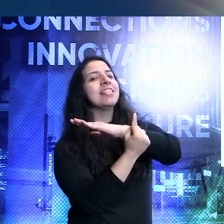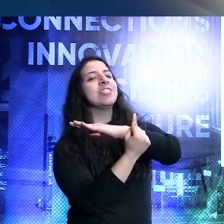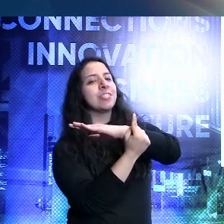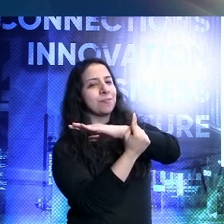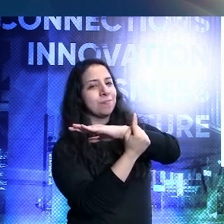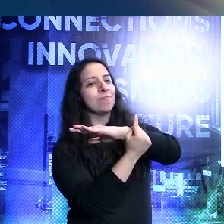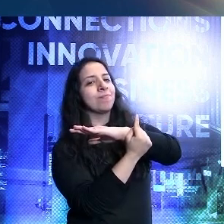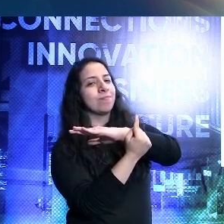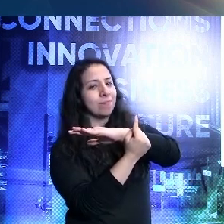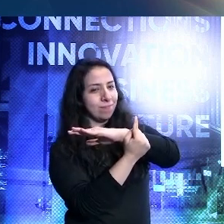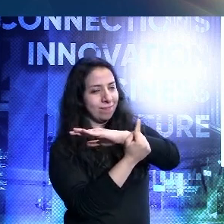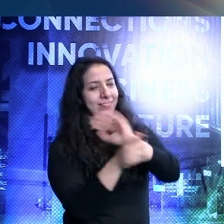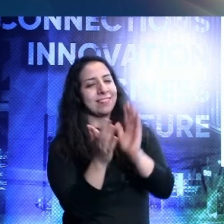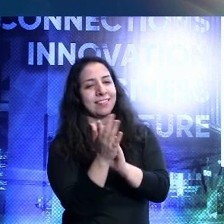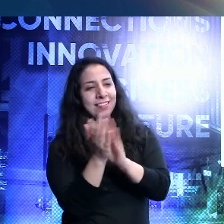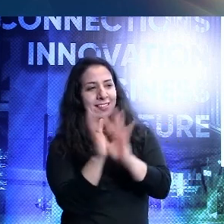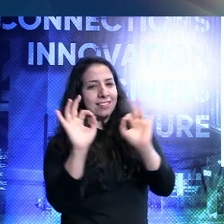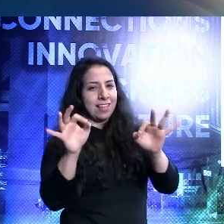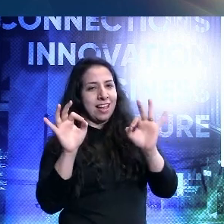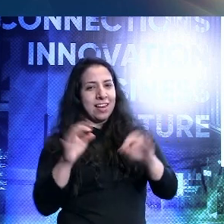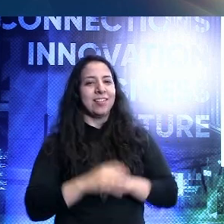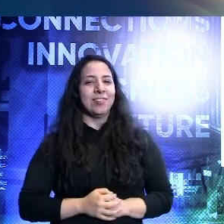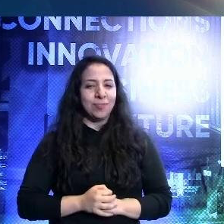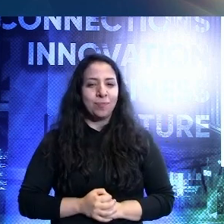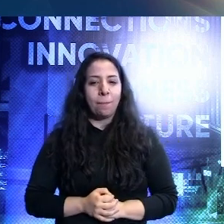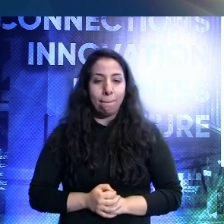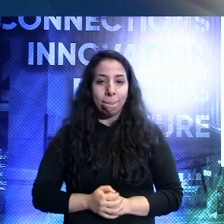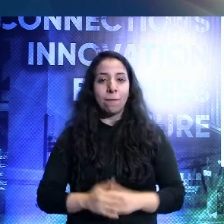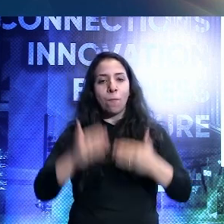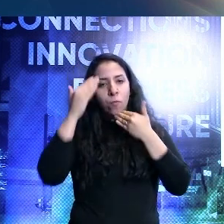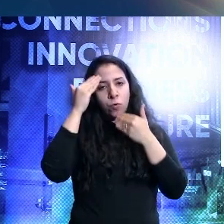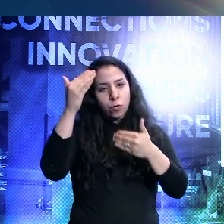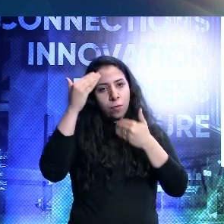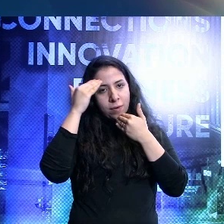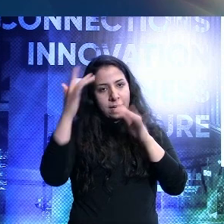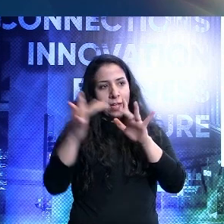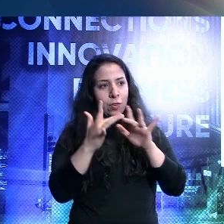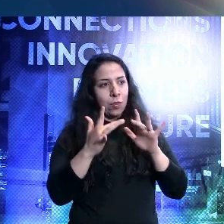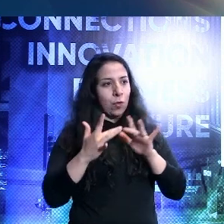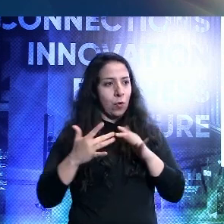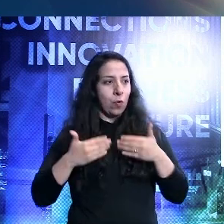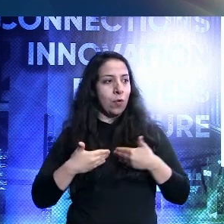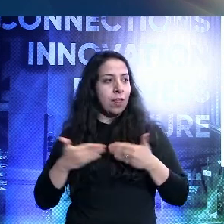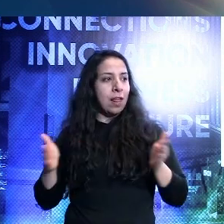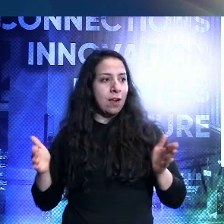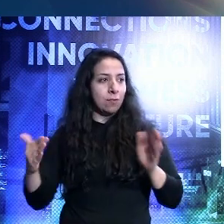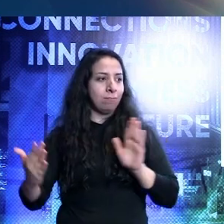bom, excelente. Gente, muito obrigado, aqui está o meu contato, fico à disposição de vocês. Um abraço, valeu.